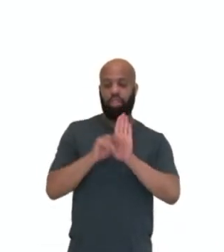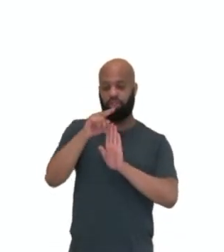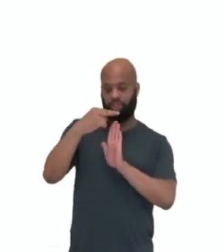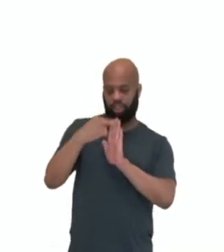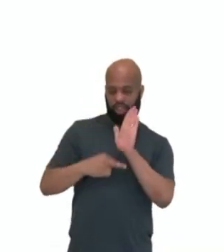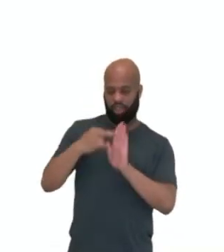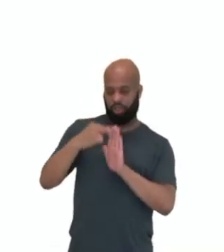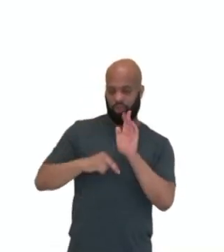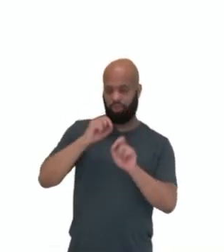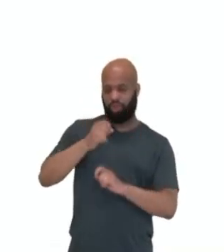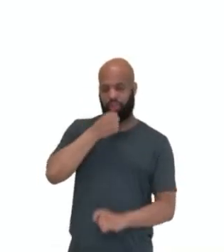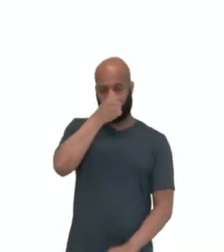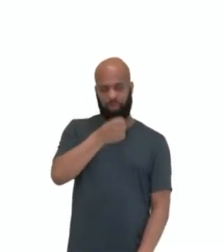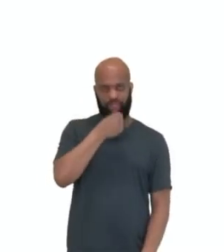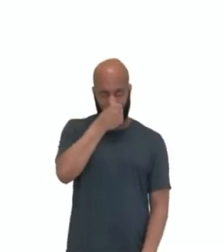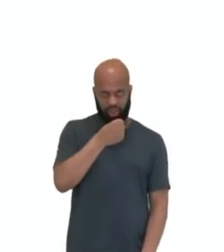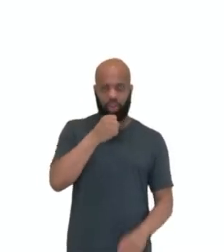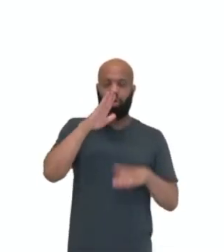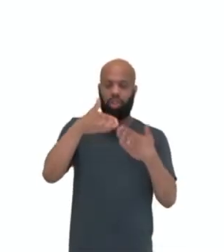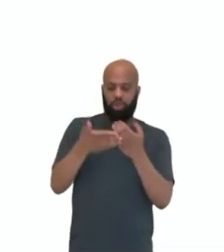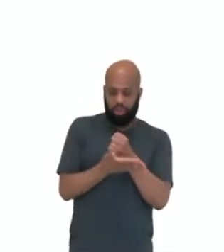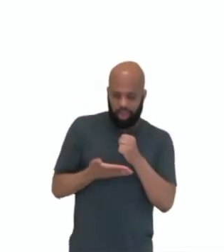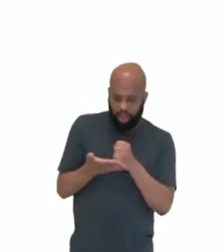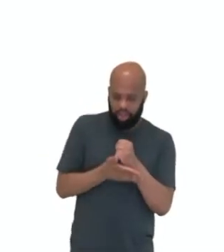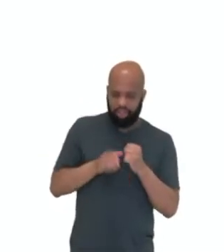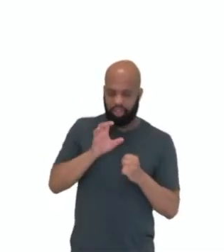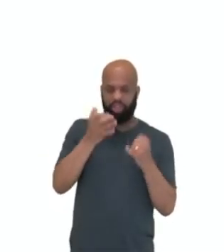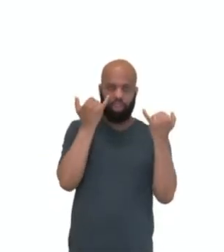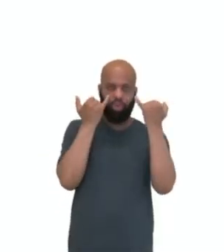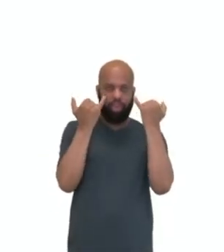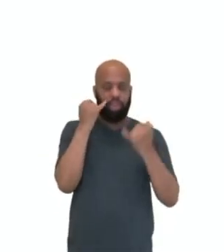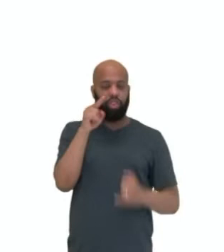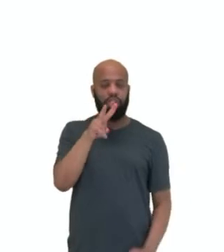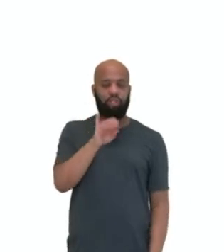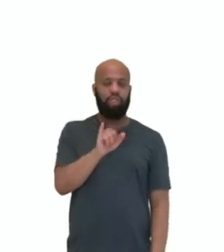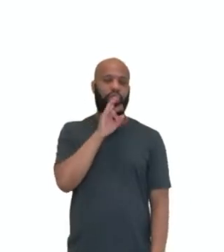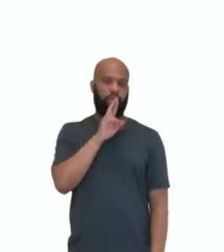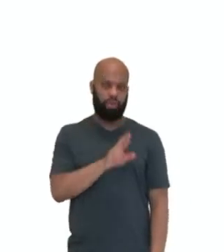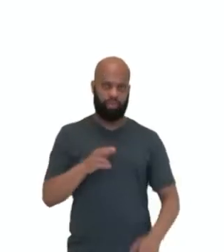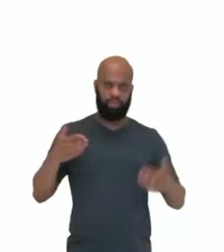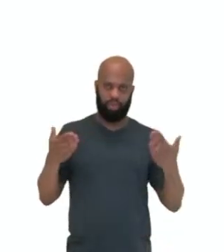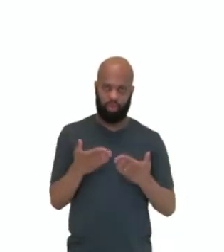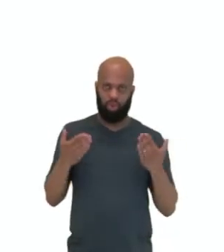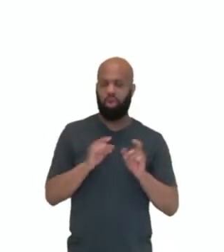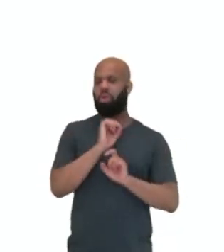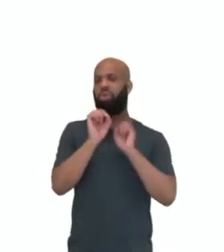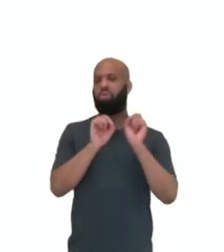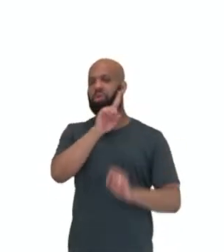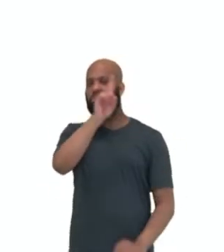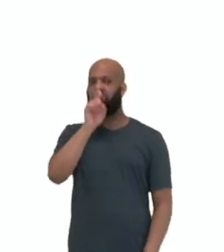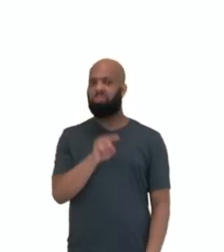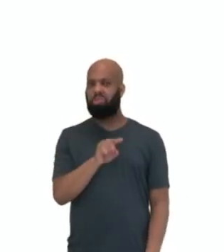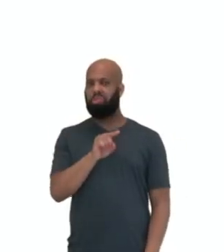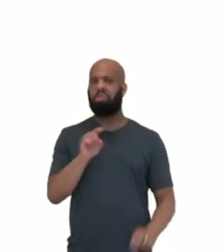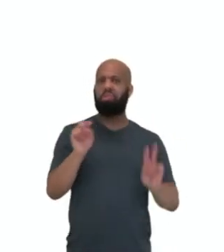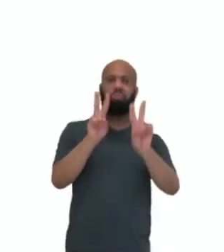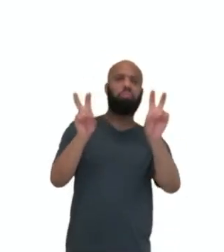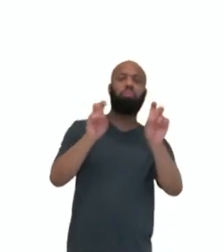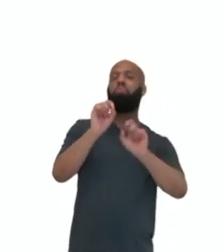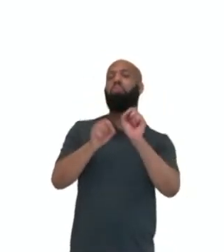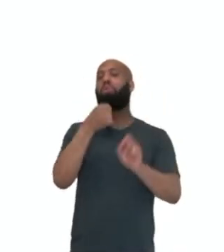uma reportagem. Com base nessa informação, responda. Do que trata a